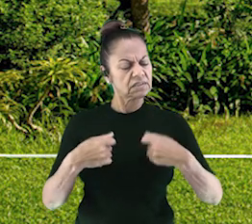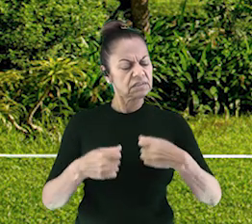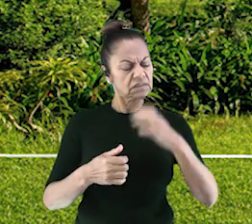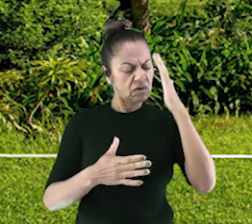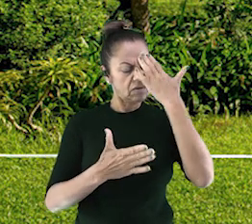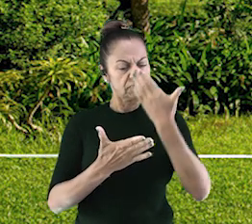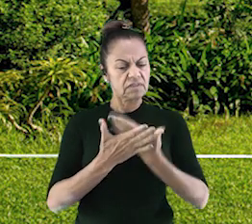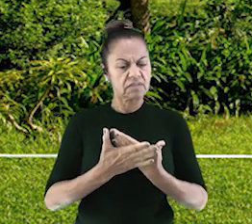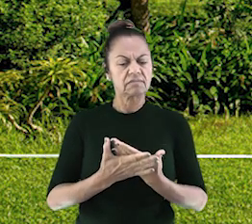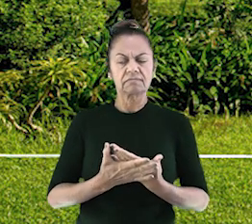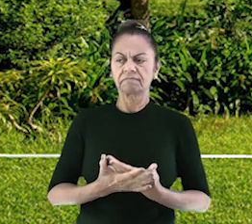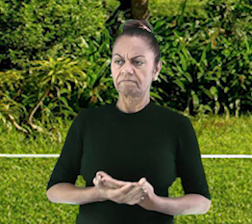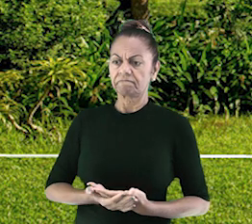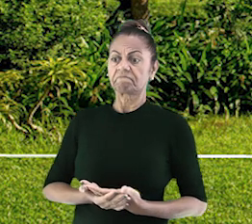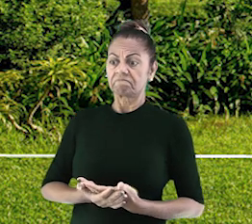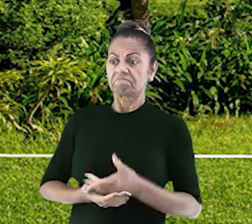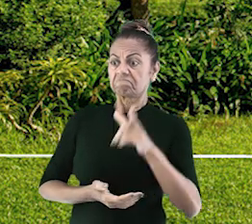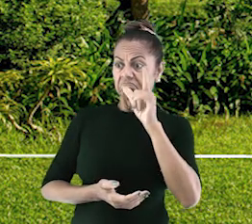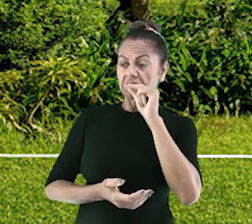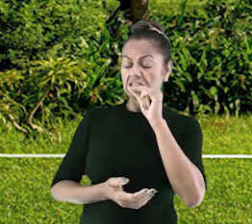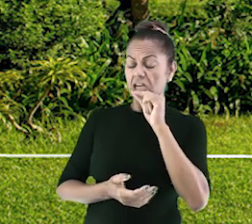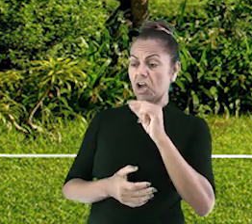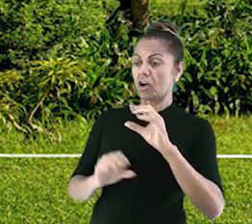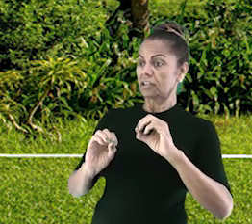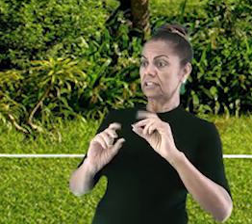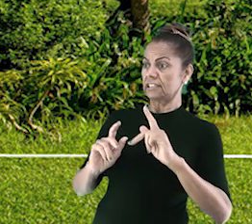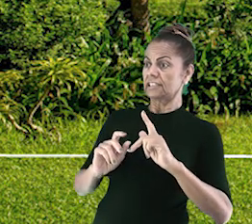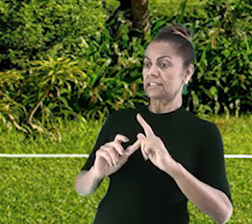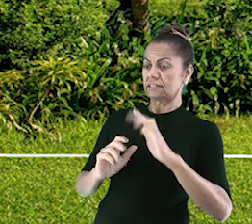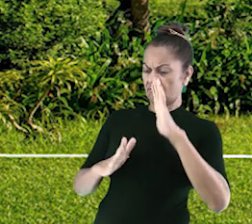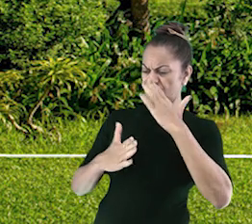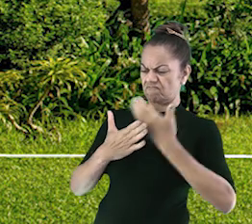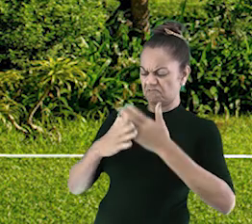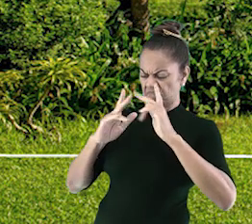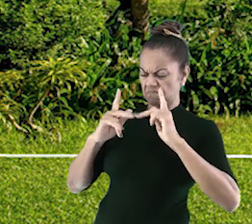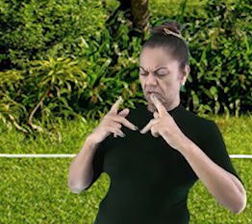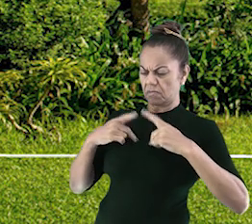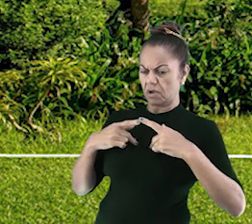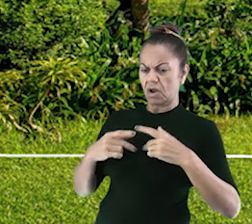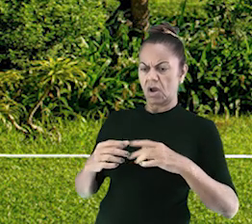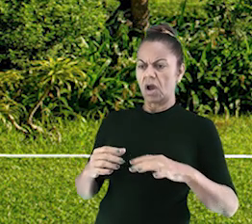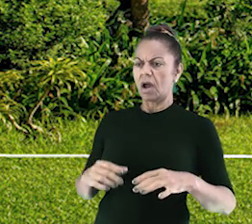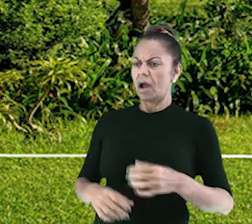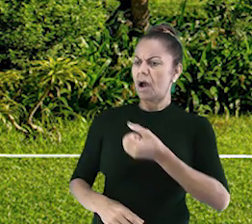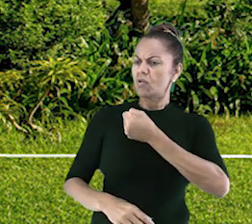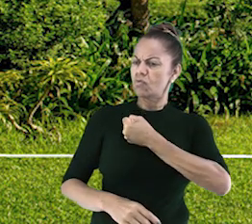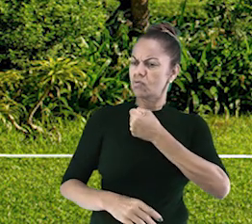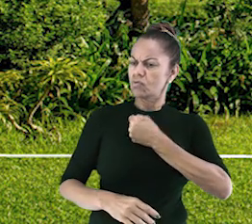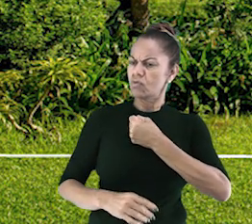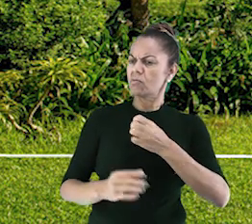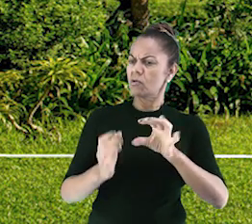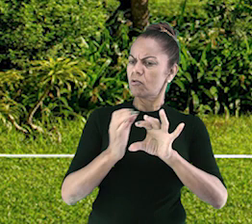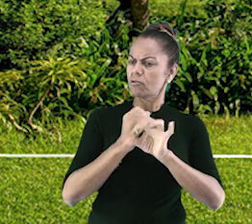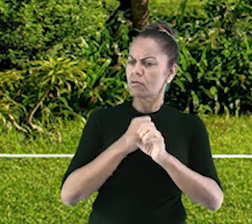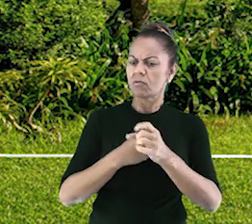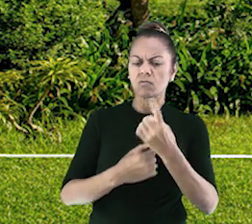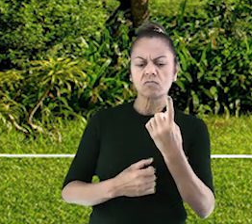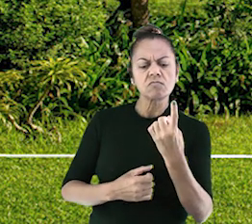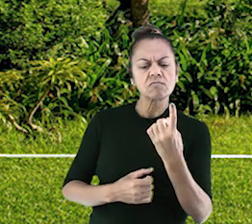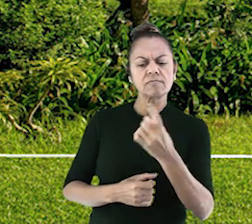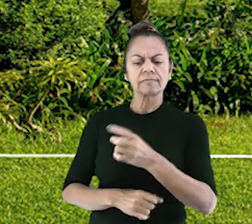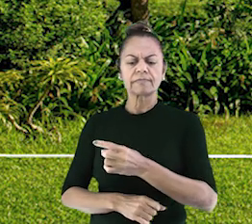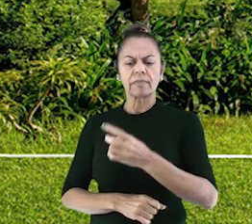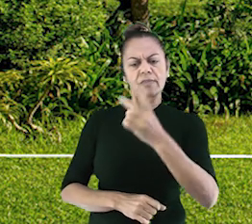passarinho, cheio daquela confiança que o bem-te-vi tinha lhe dado, contou até três.